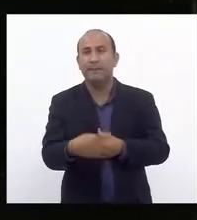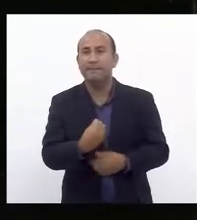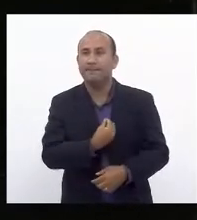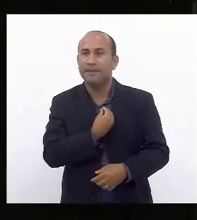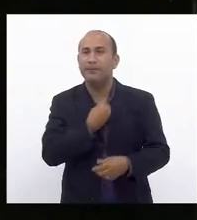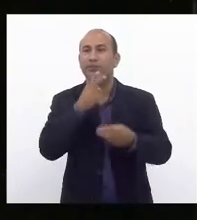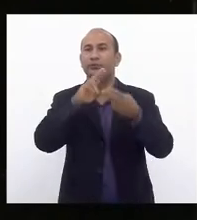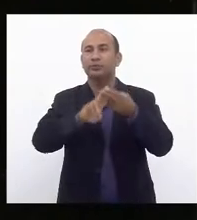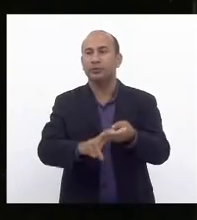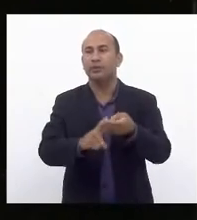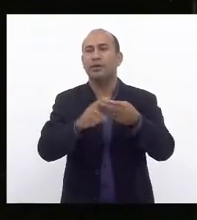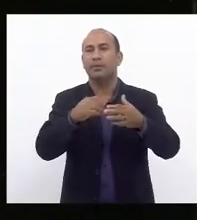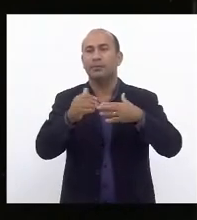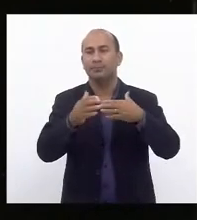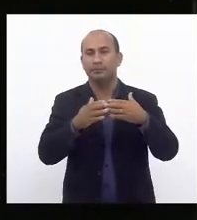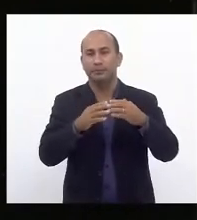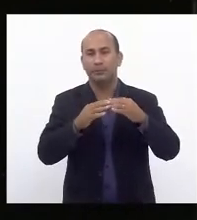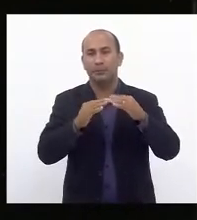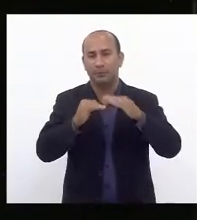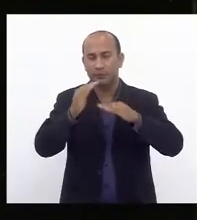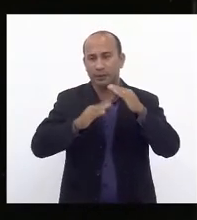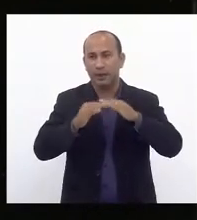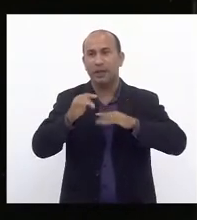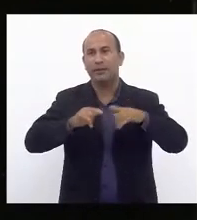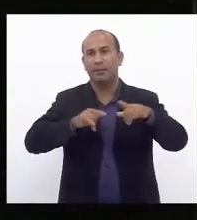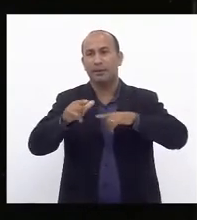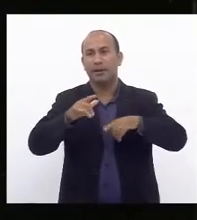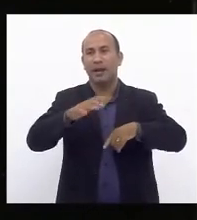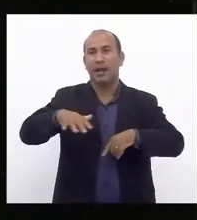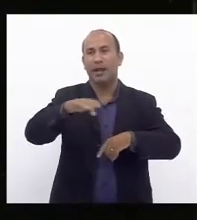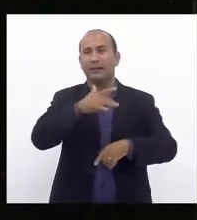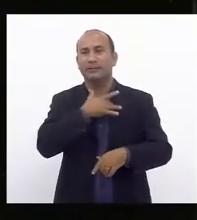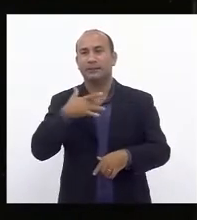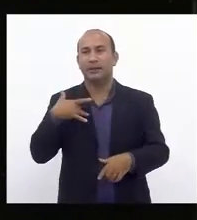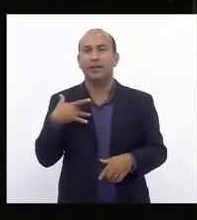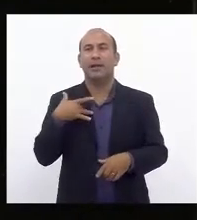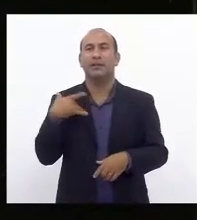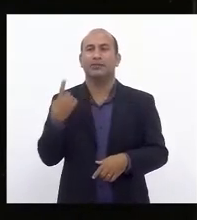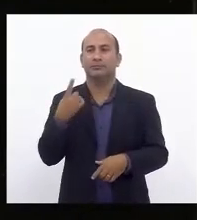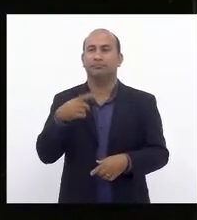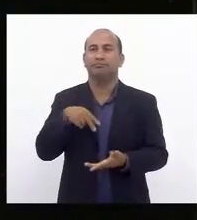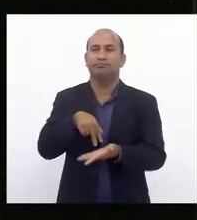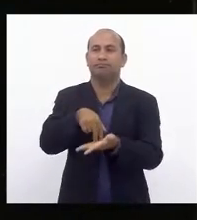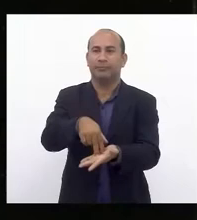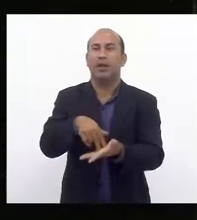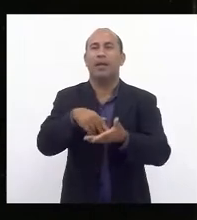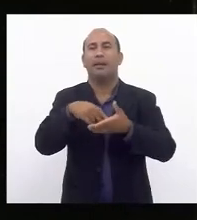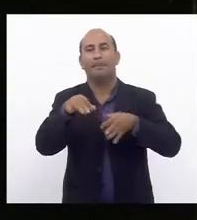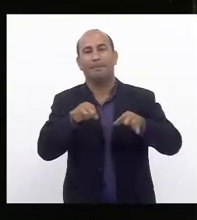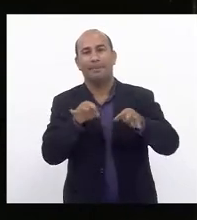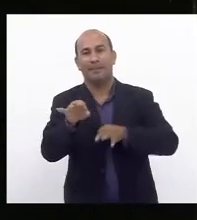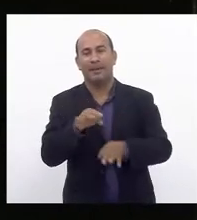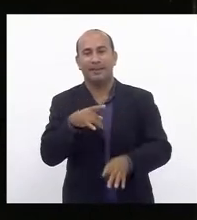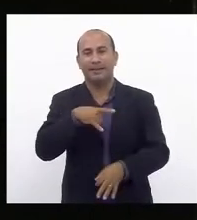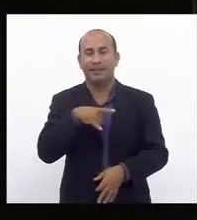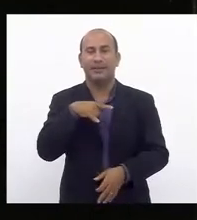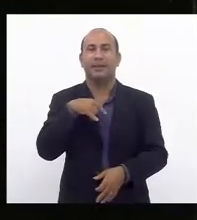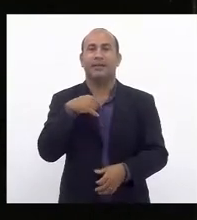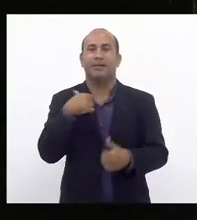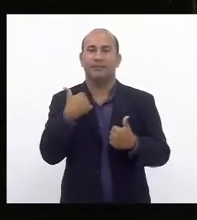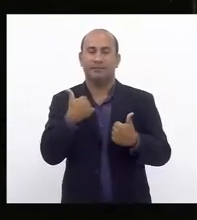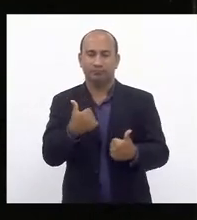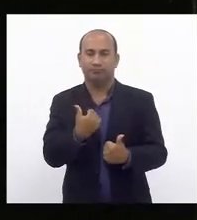SUS, viva os servidores, viva os trabalhadores da saúde, e a gente apoia aqui esse projeto que garante uma qualidade de